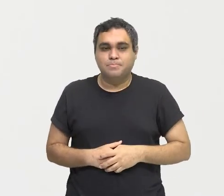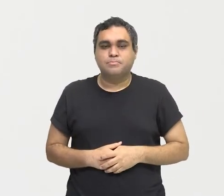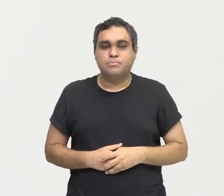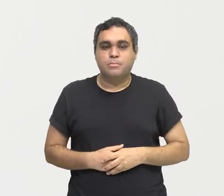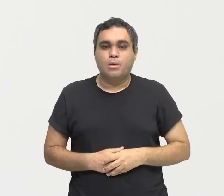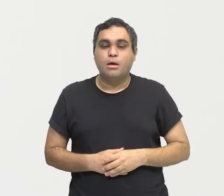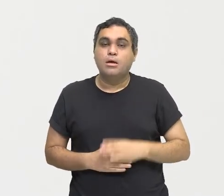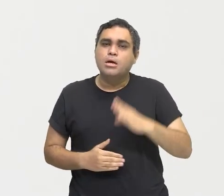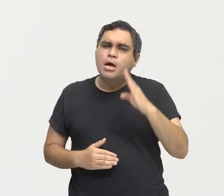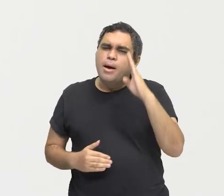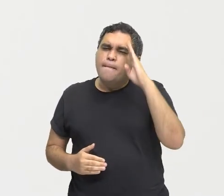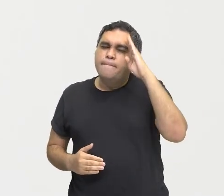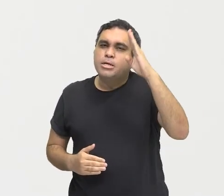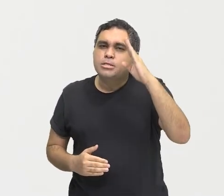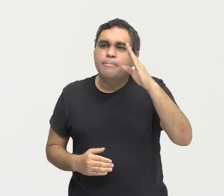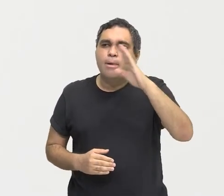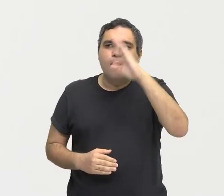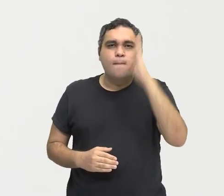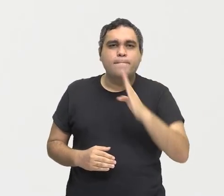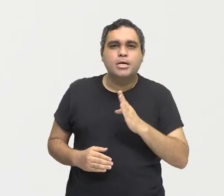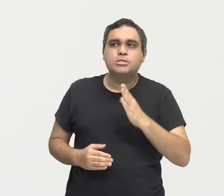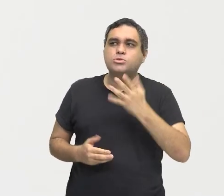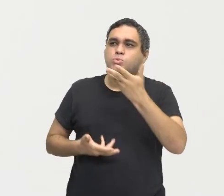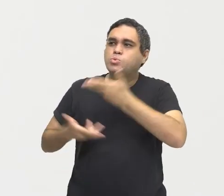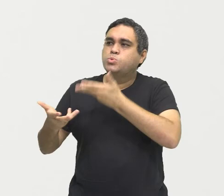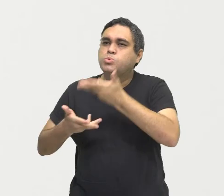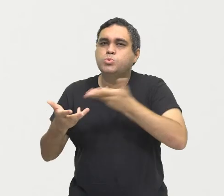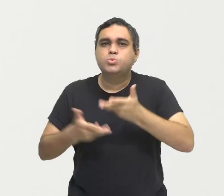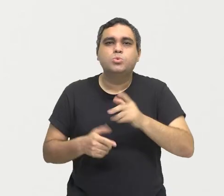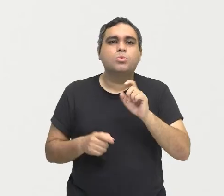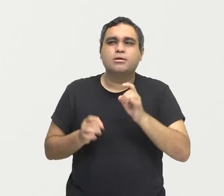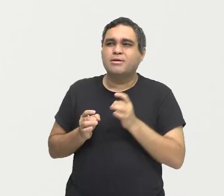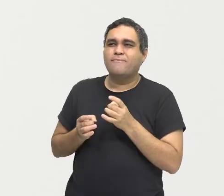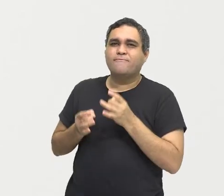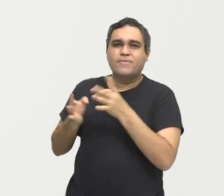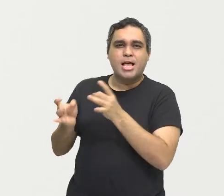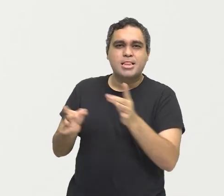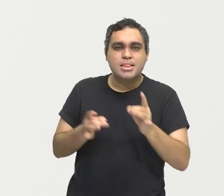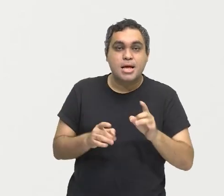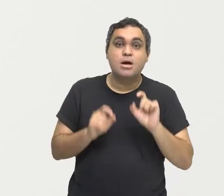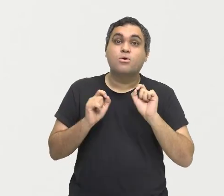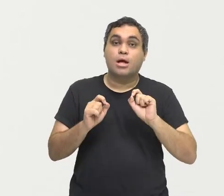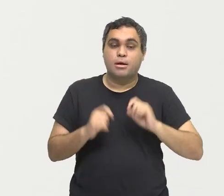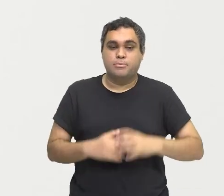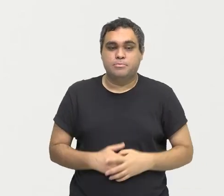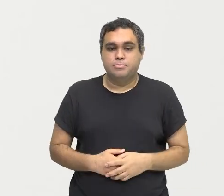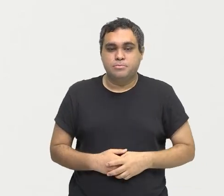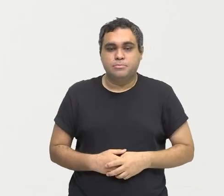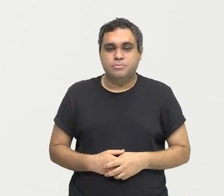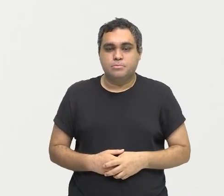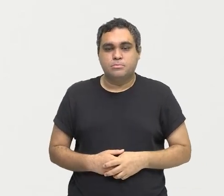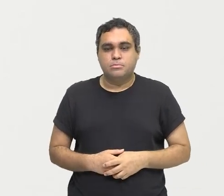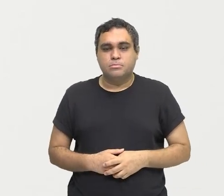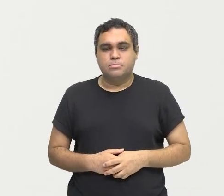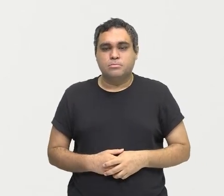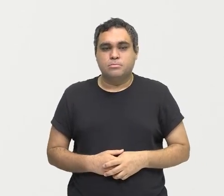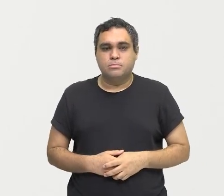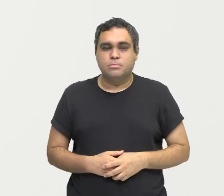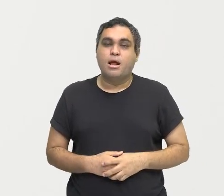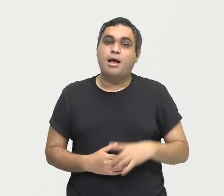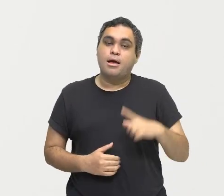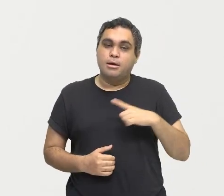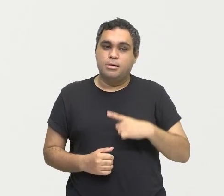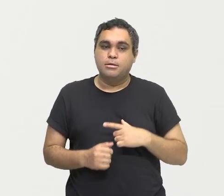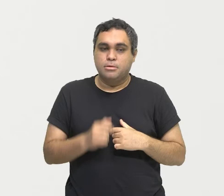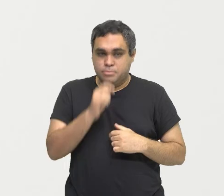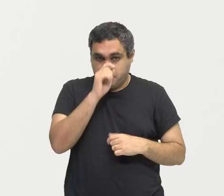a principal atuação do Brasil em termos de exportação ocorre por meio de, aí na letra